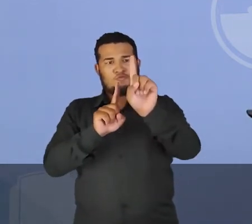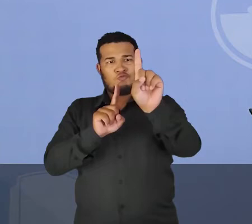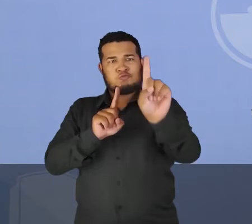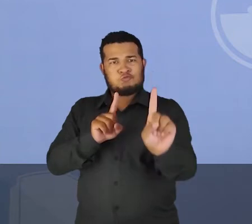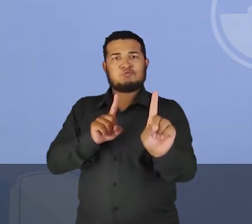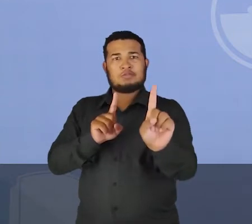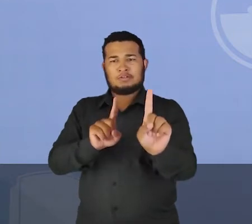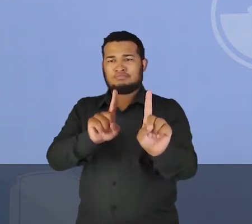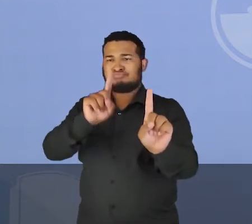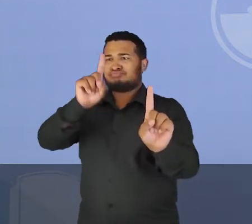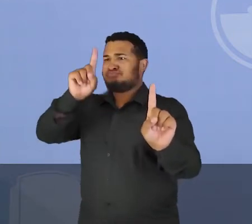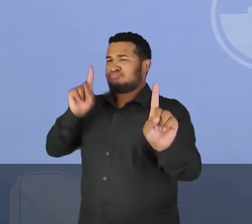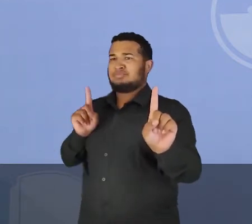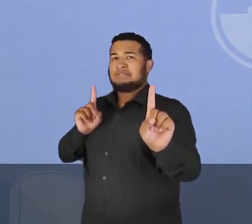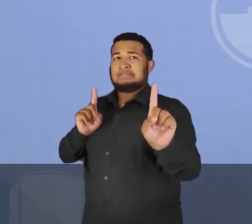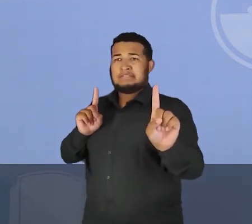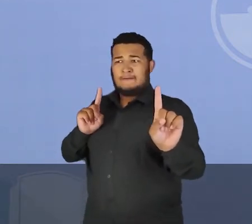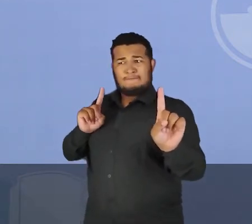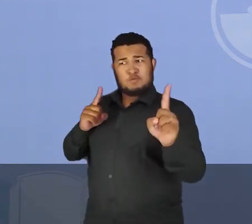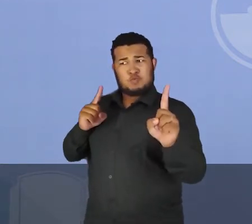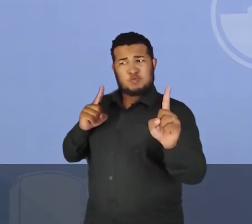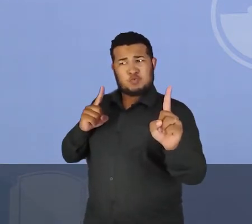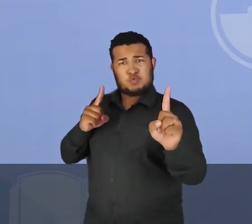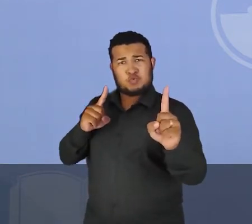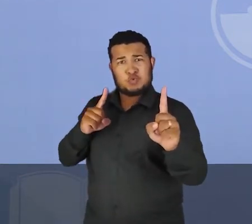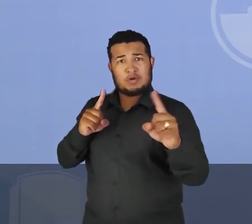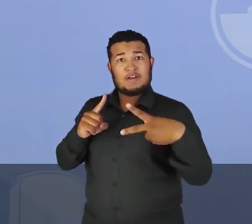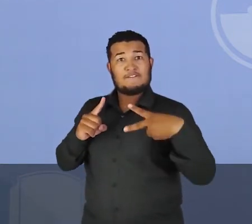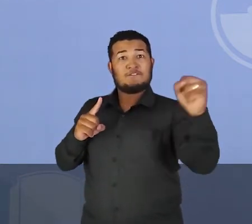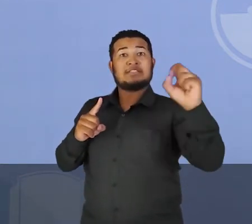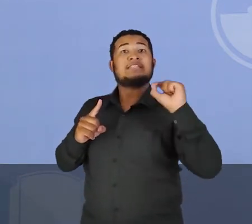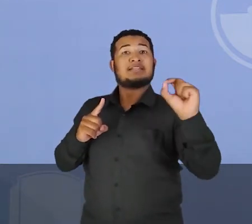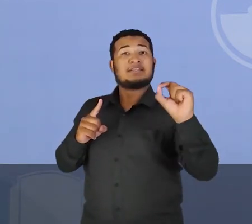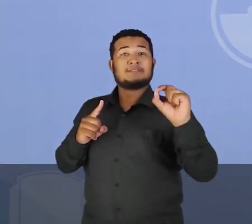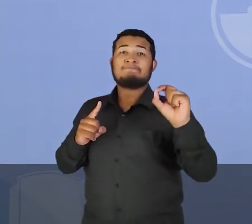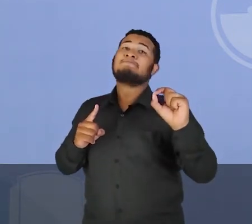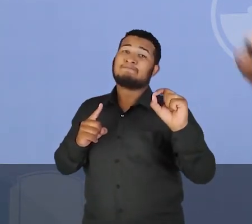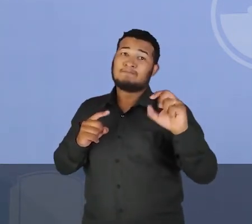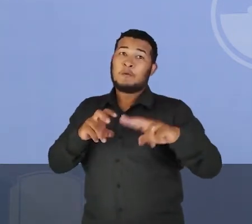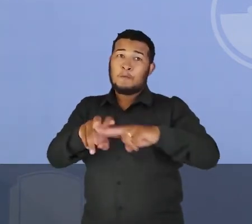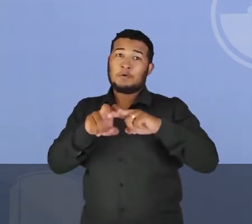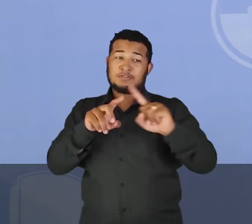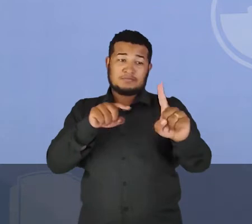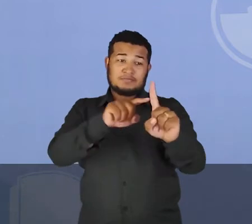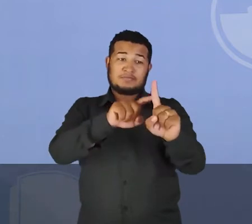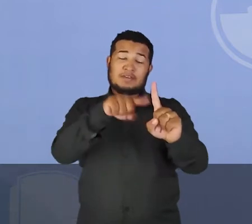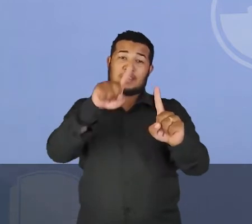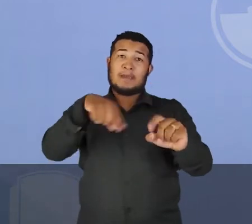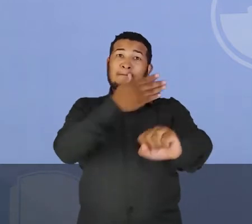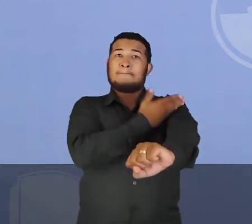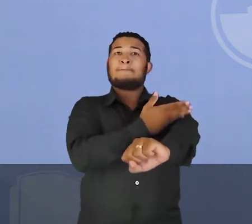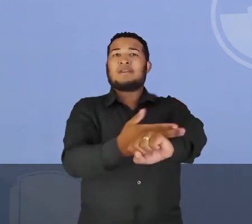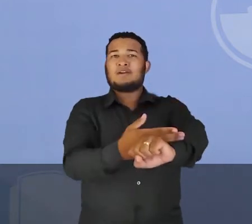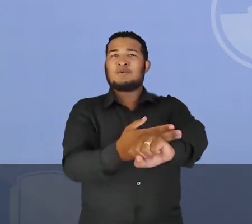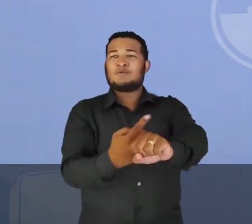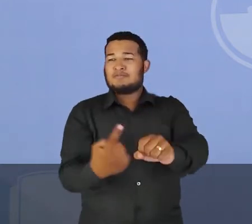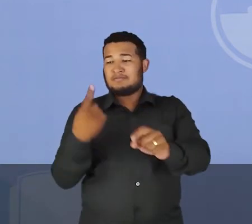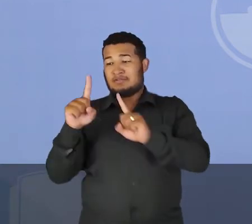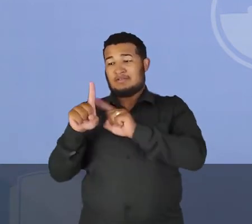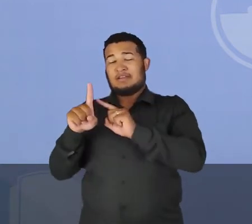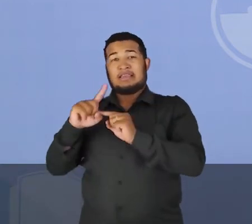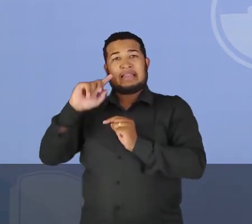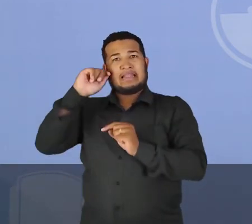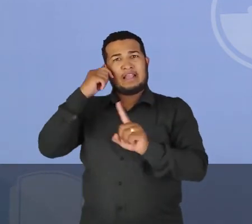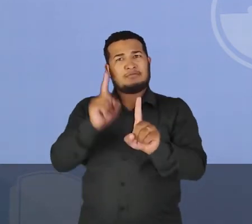300 anos antes, né? Ou seja, a corrida do branco já começou 300 anos lá atrás,